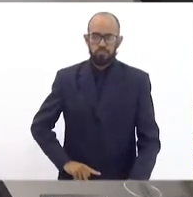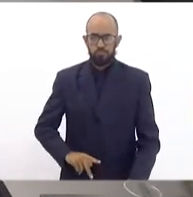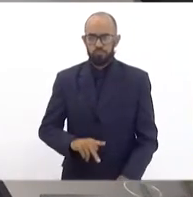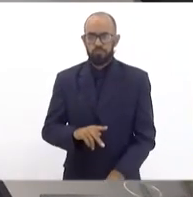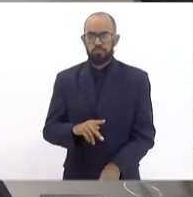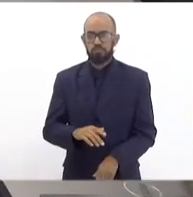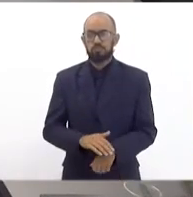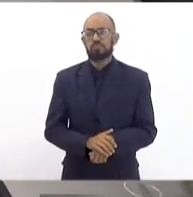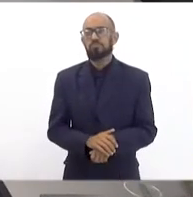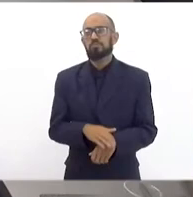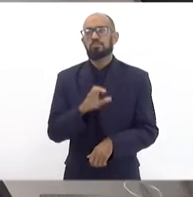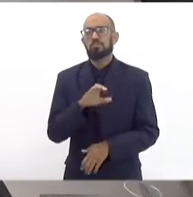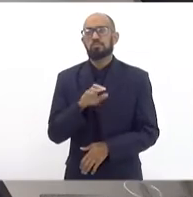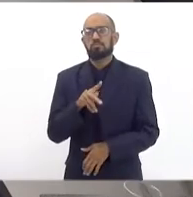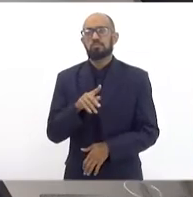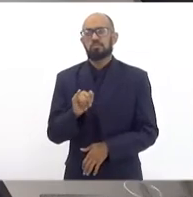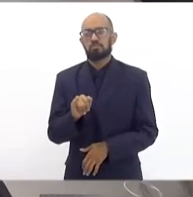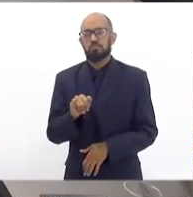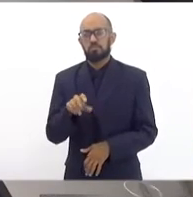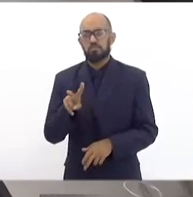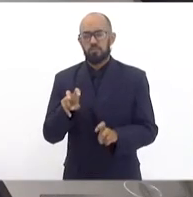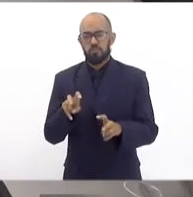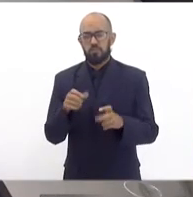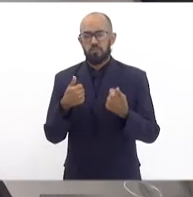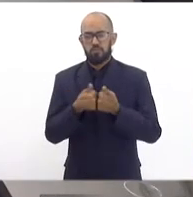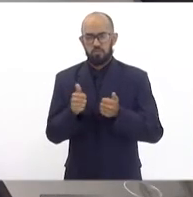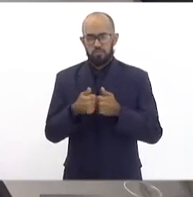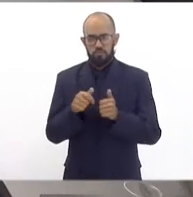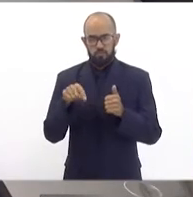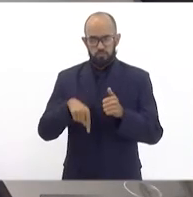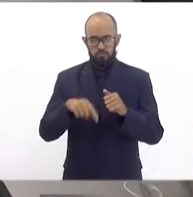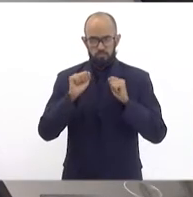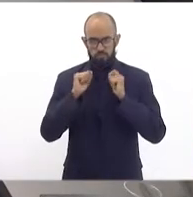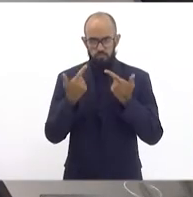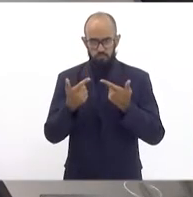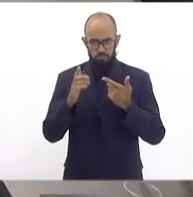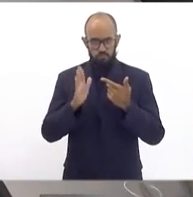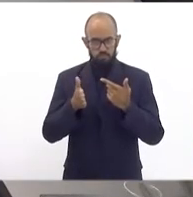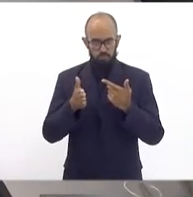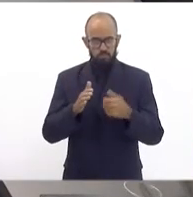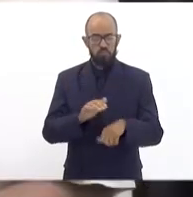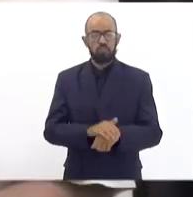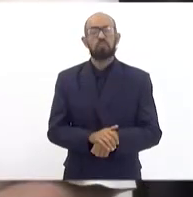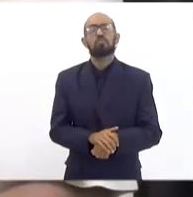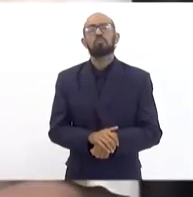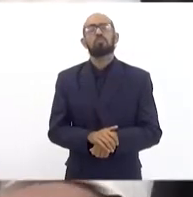uma comissão parlamentar de inquérito sobre transporte aqui na Assembleia. E